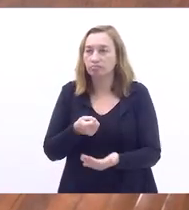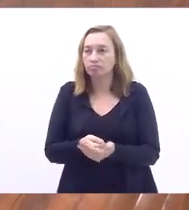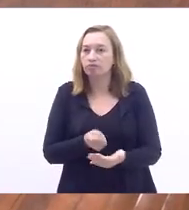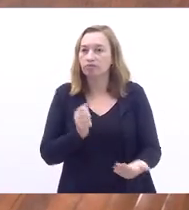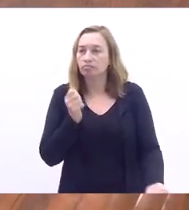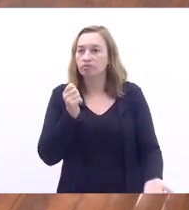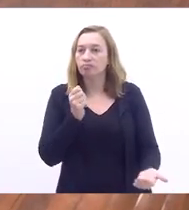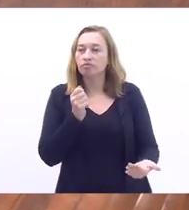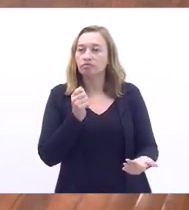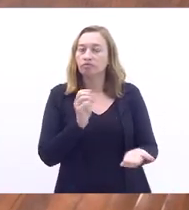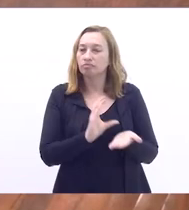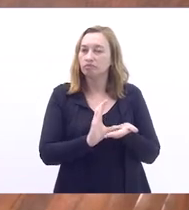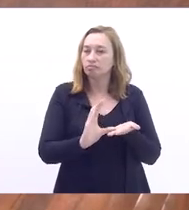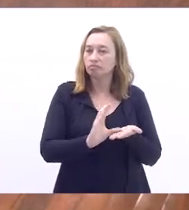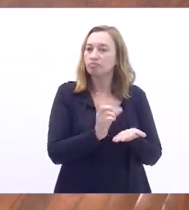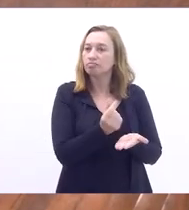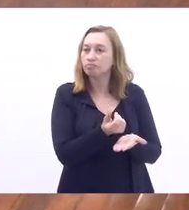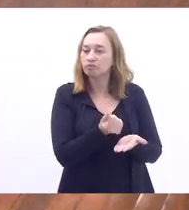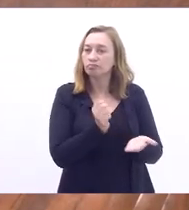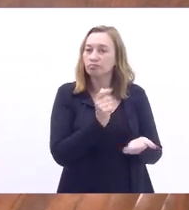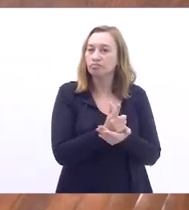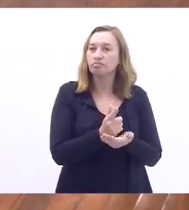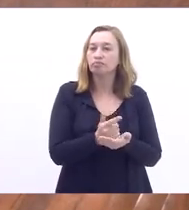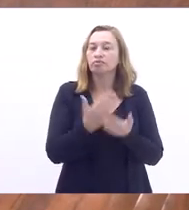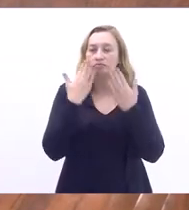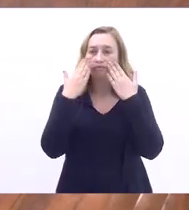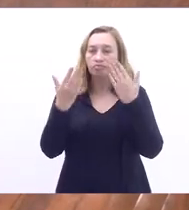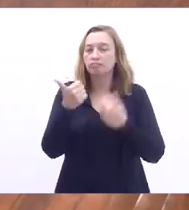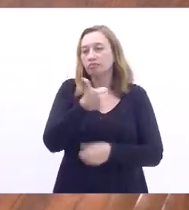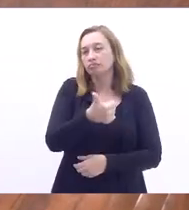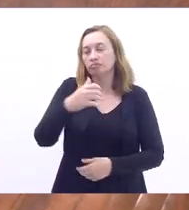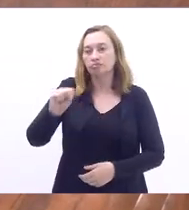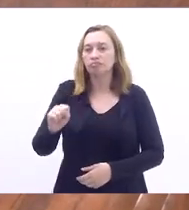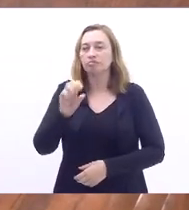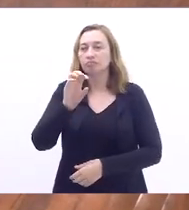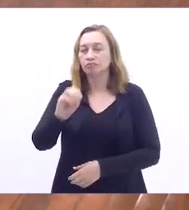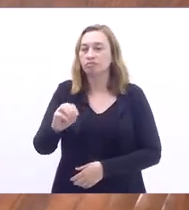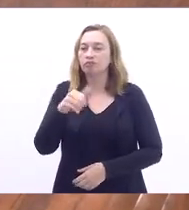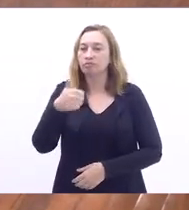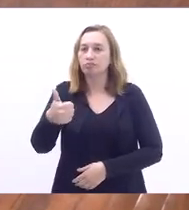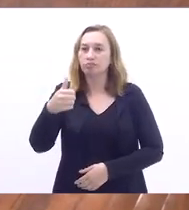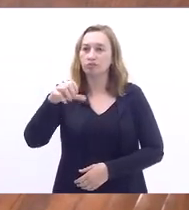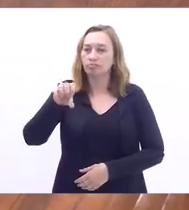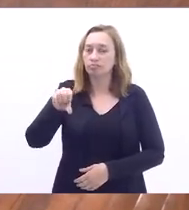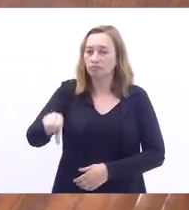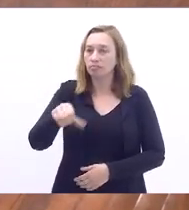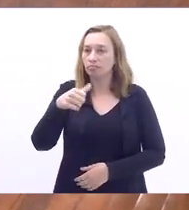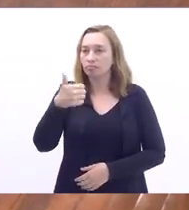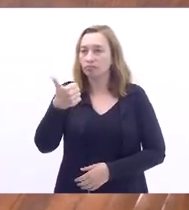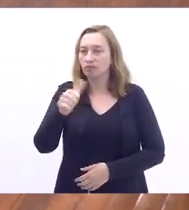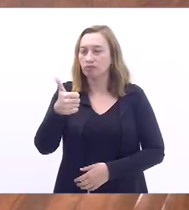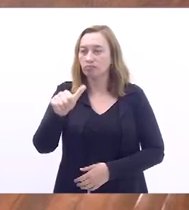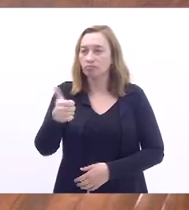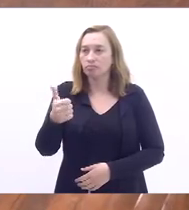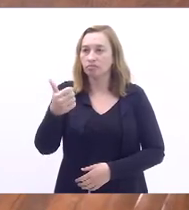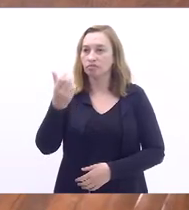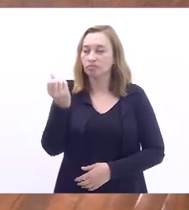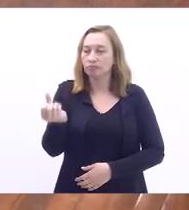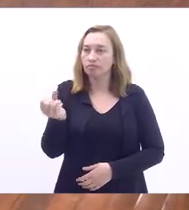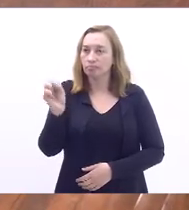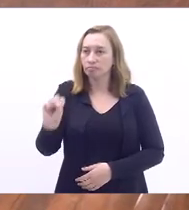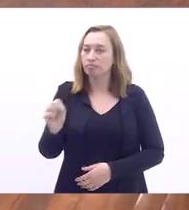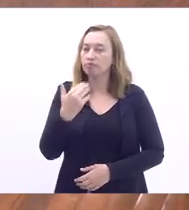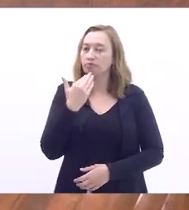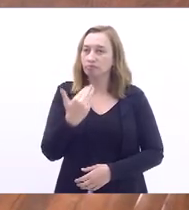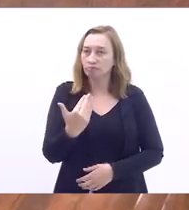décimos né a representação 2018/0 19168 então eu faço aqui uma